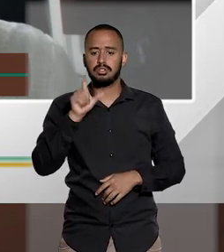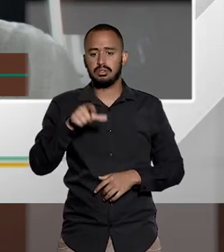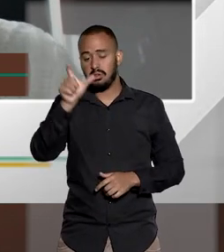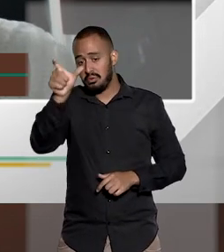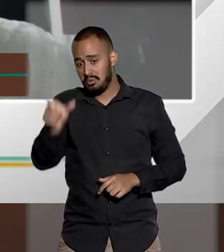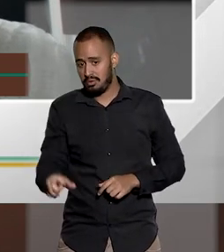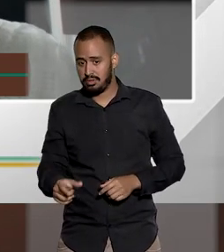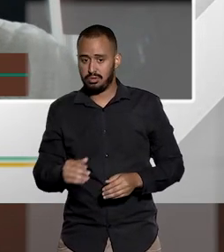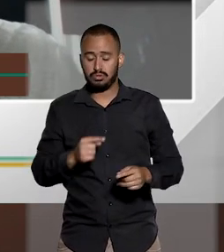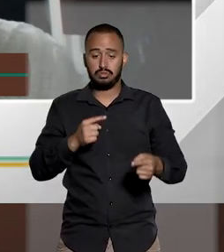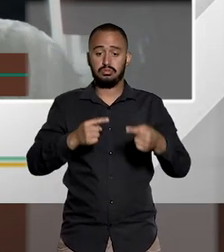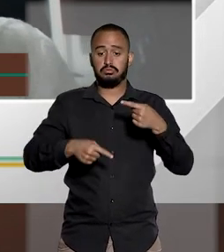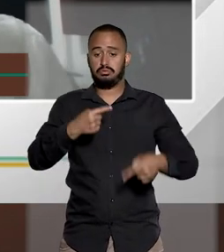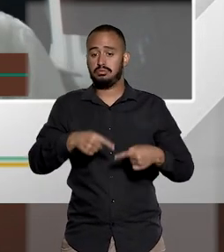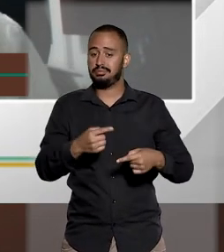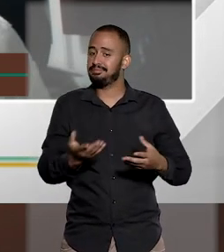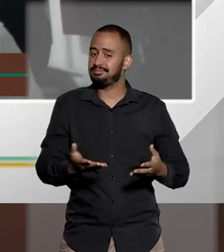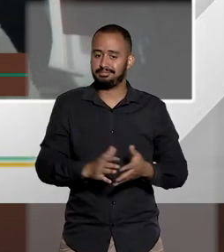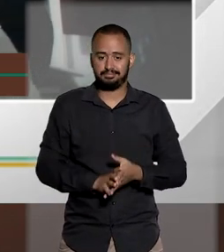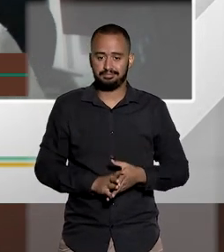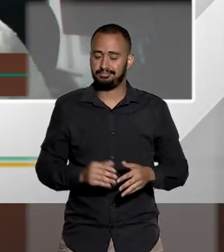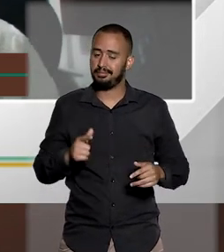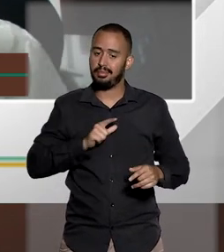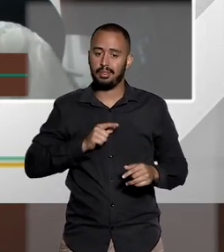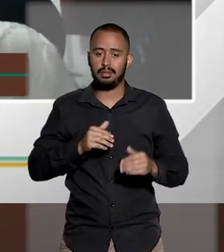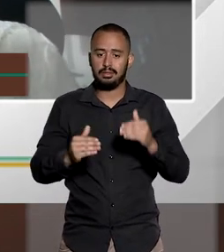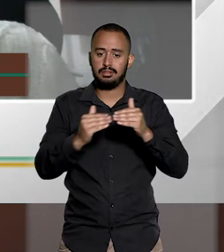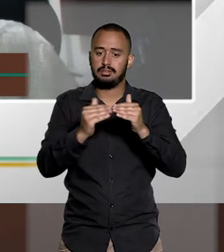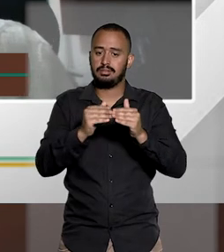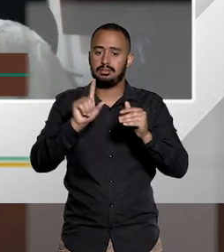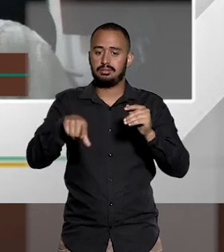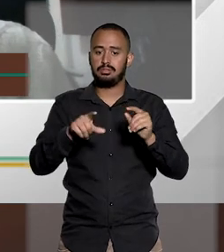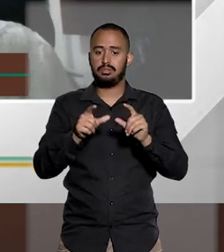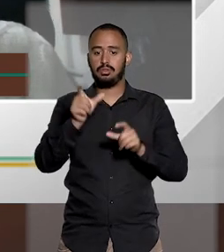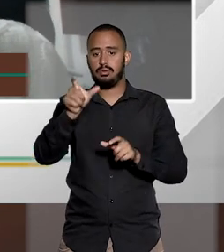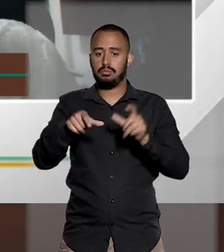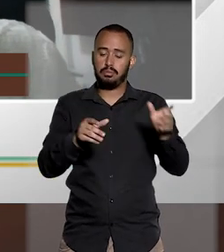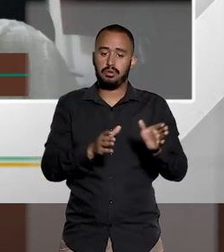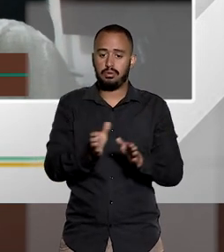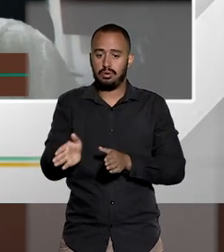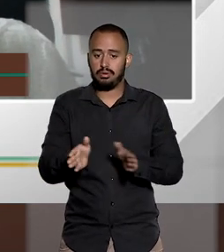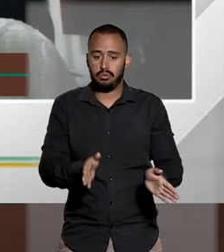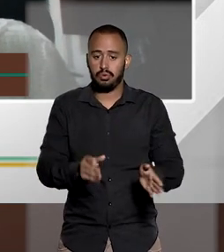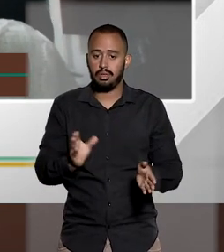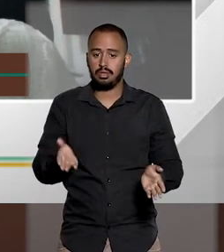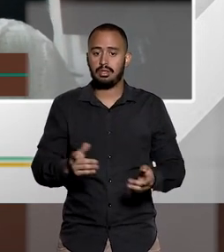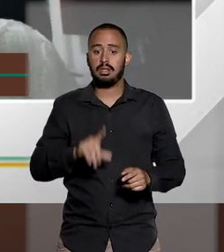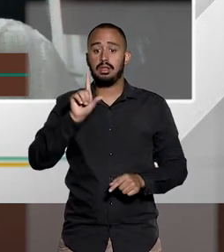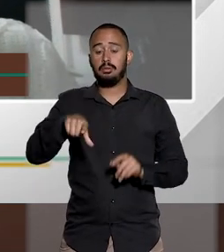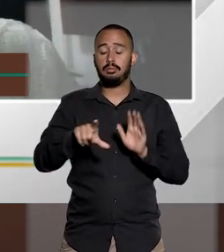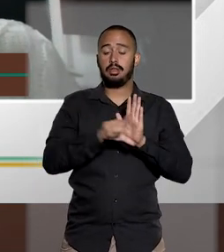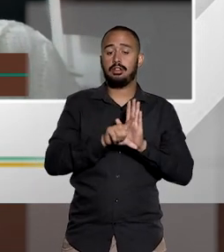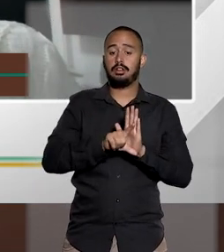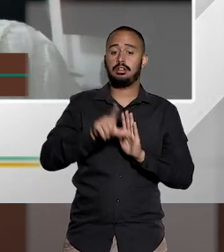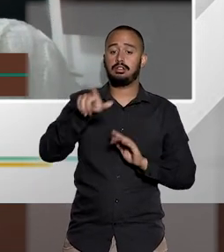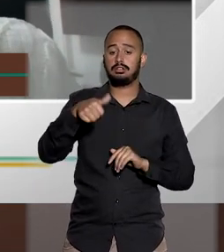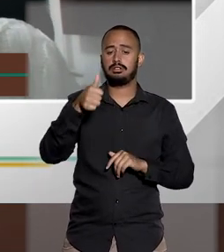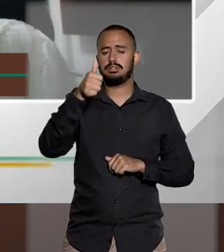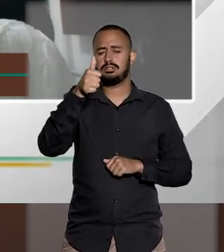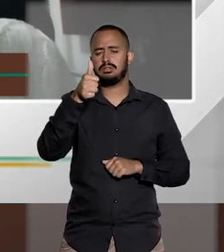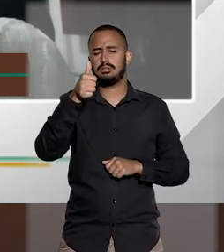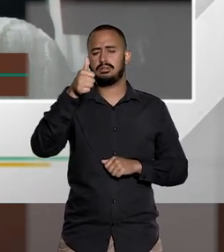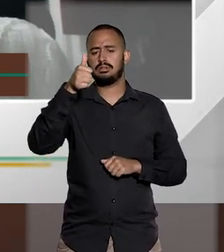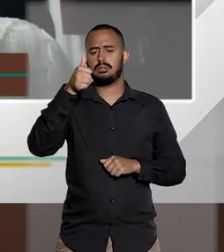objeto de negociação num processo e meios alternativos. Agora, a Lei